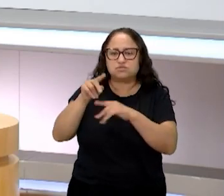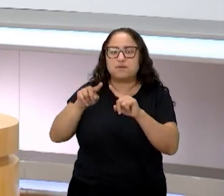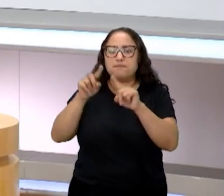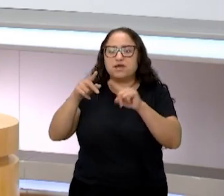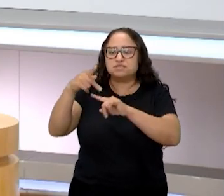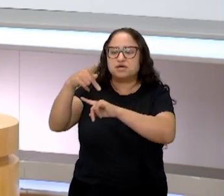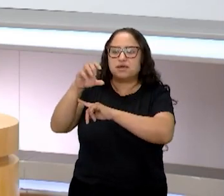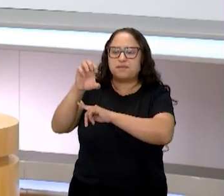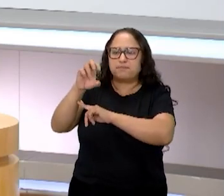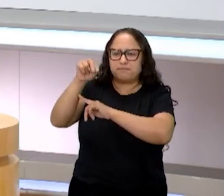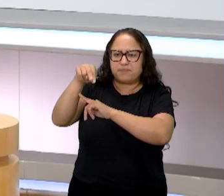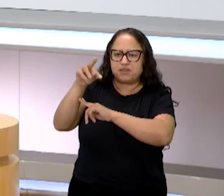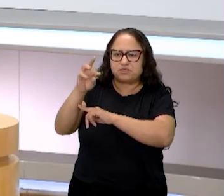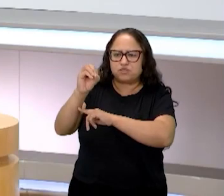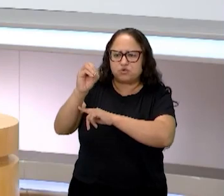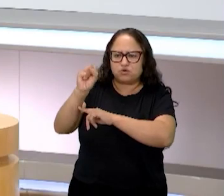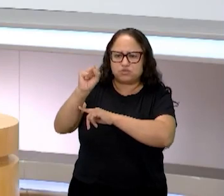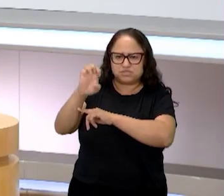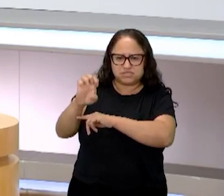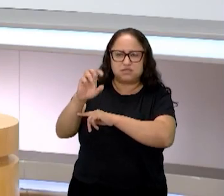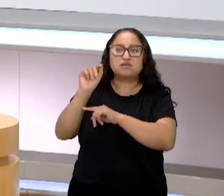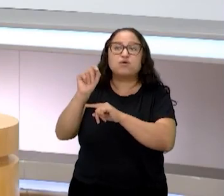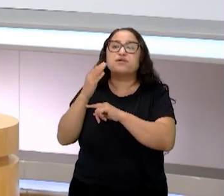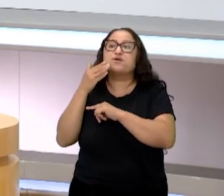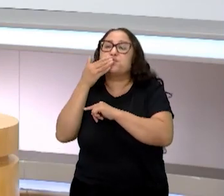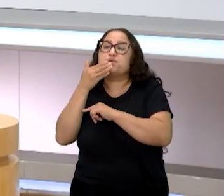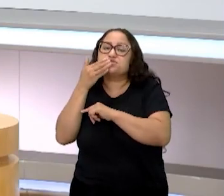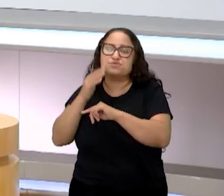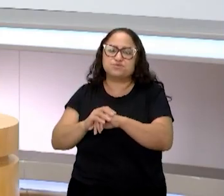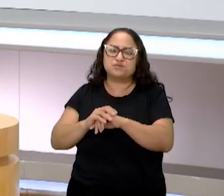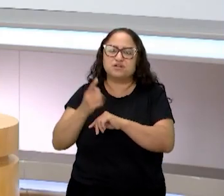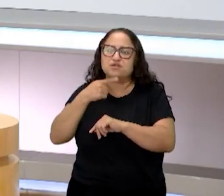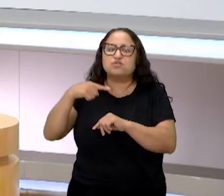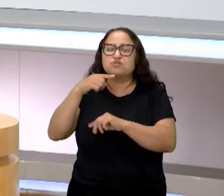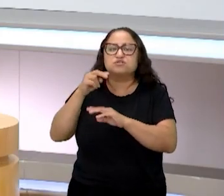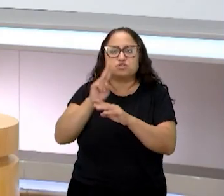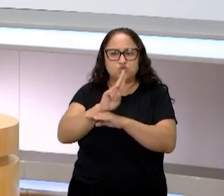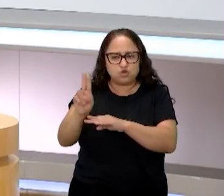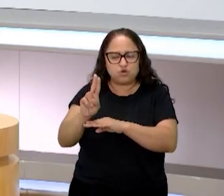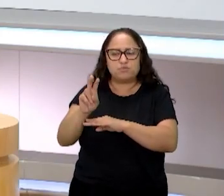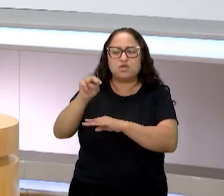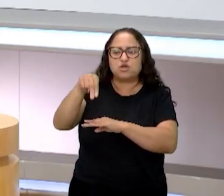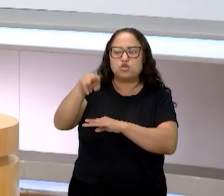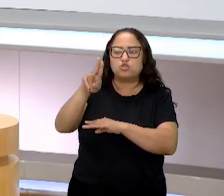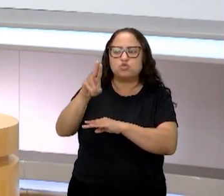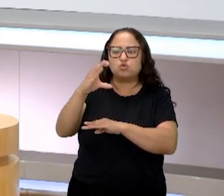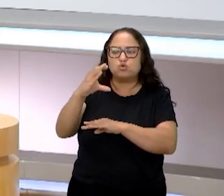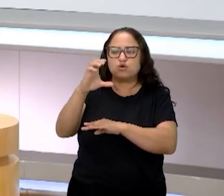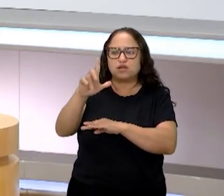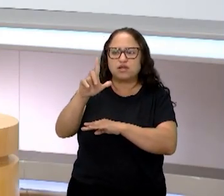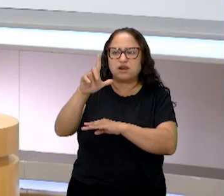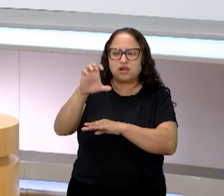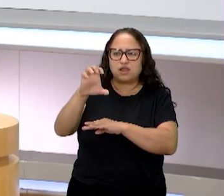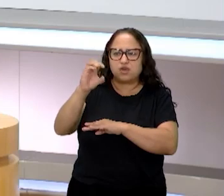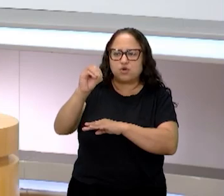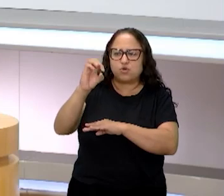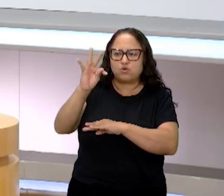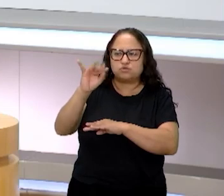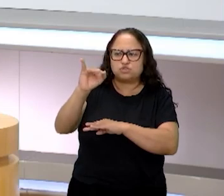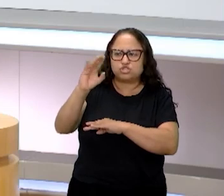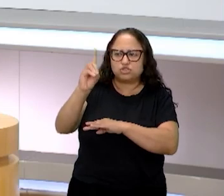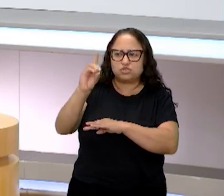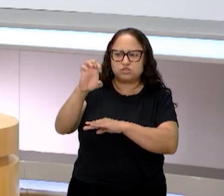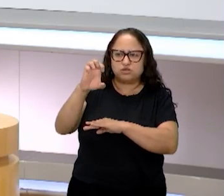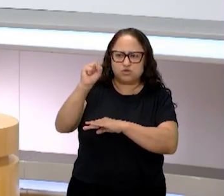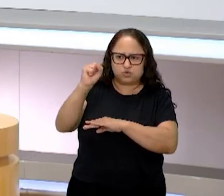pentose. Esse conjunto a gente chama de nucleotídeo. Então, as diferentes sequências desses